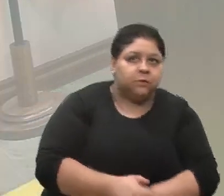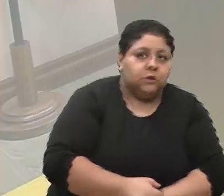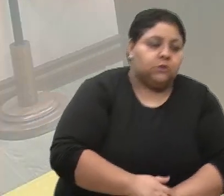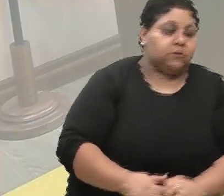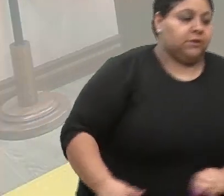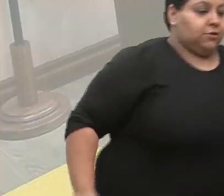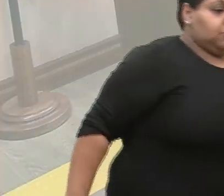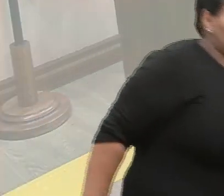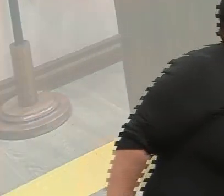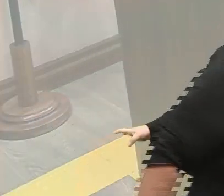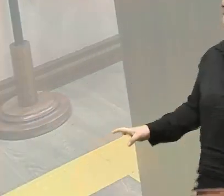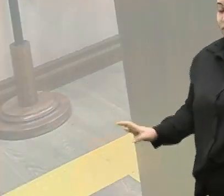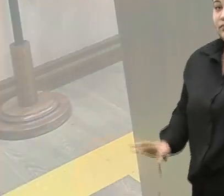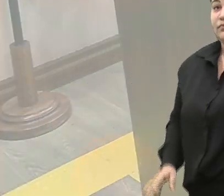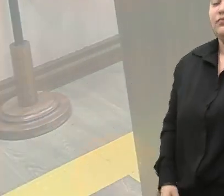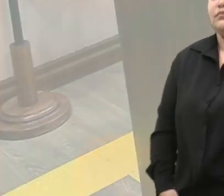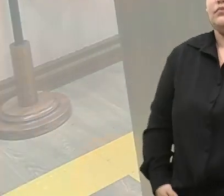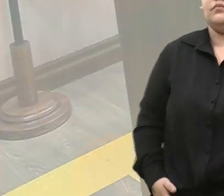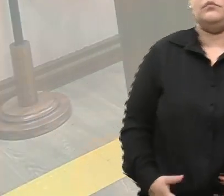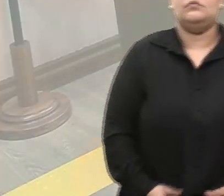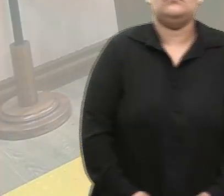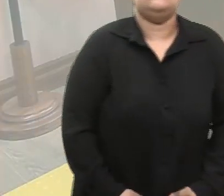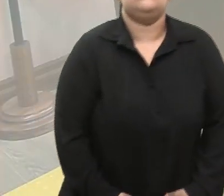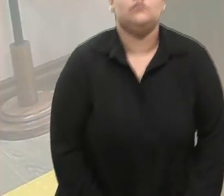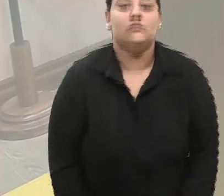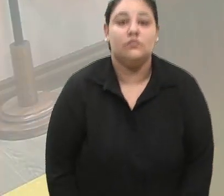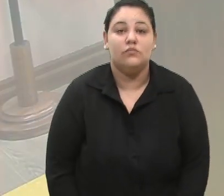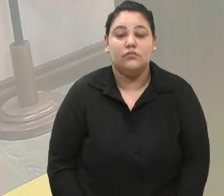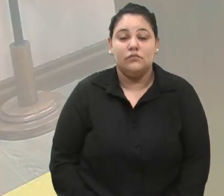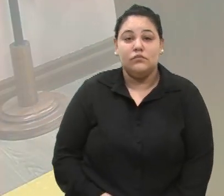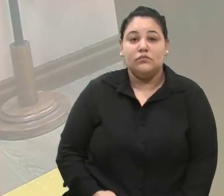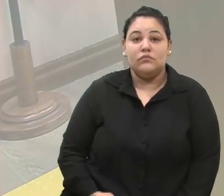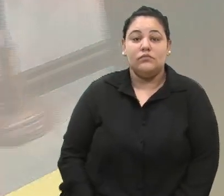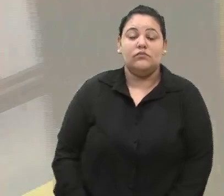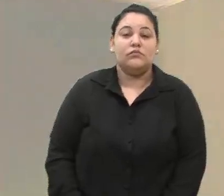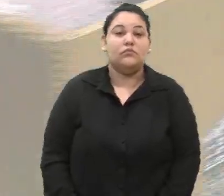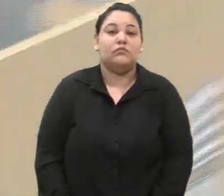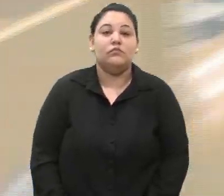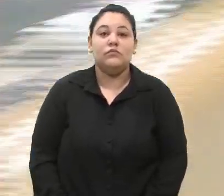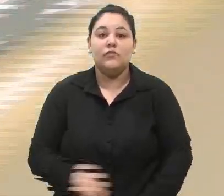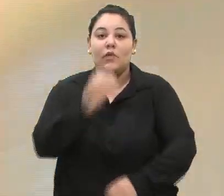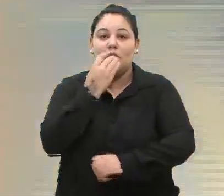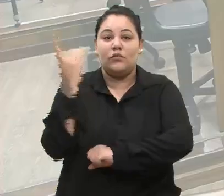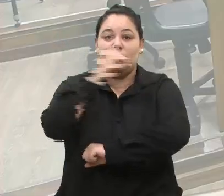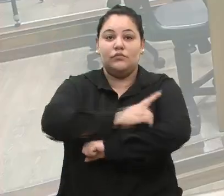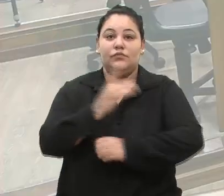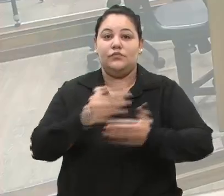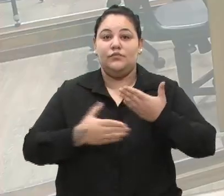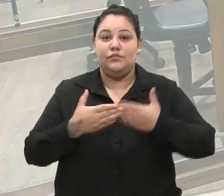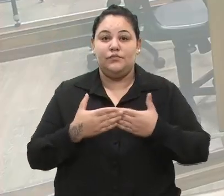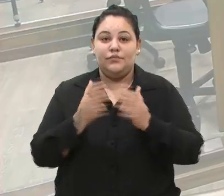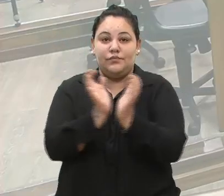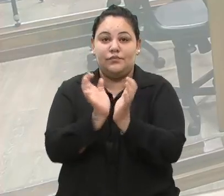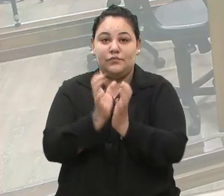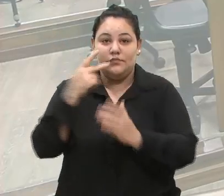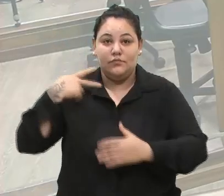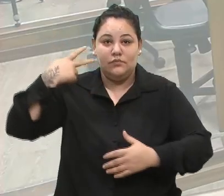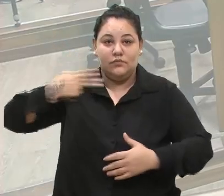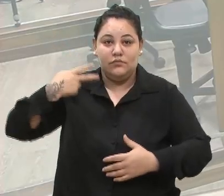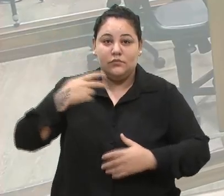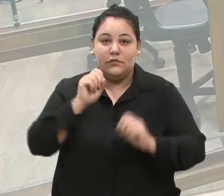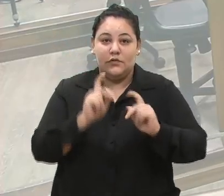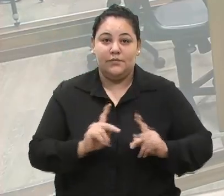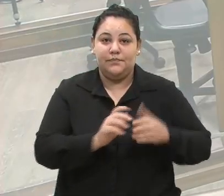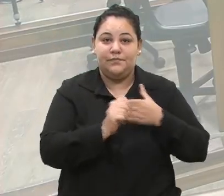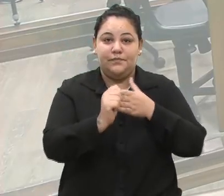Bom dia, presidente Marisol, colegas vereadores, colegas vereadoras, as pessoas que nos acompanham pelas